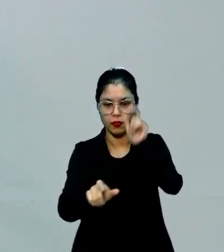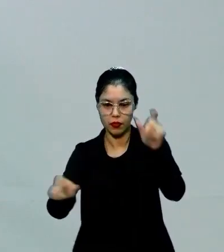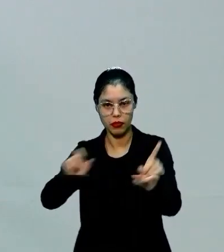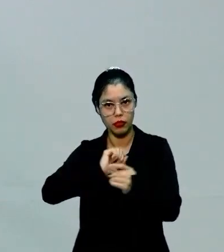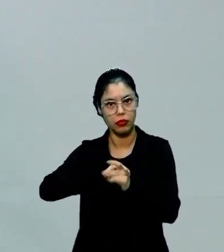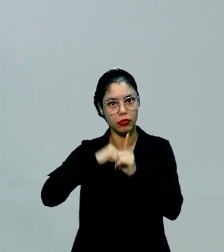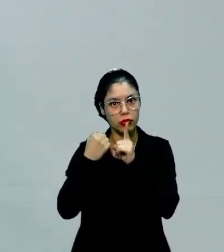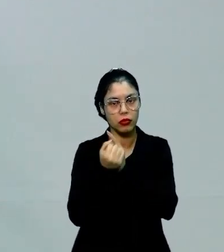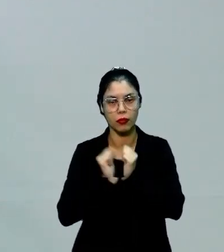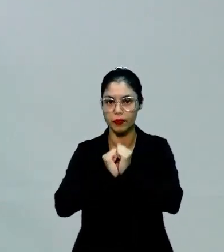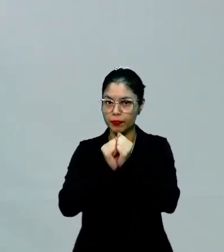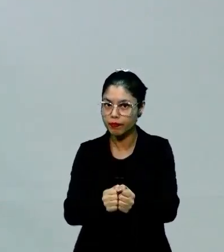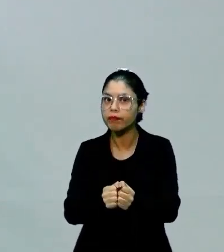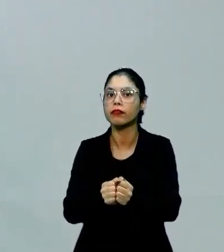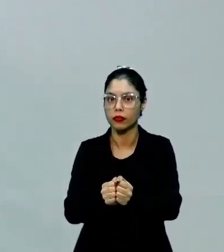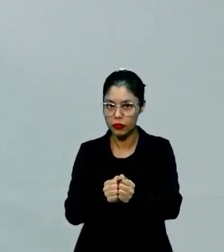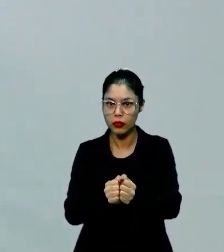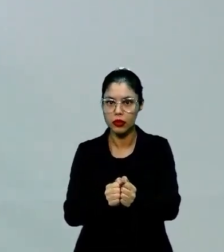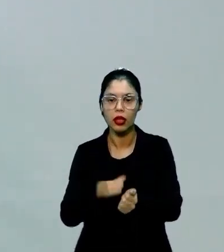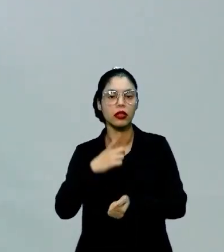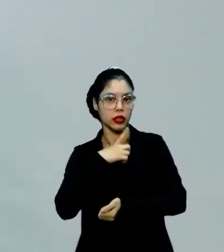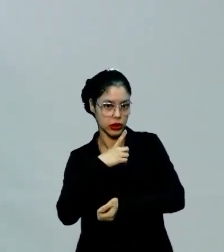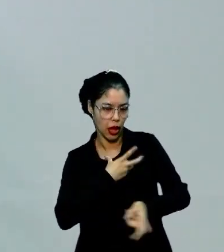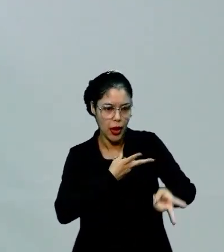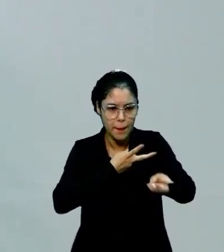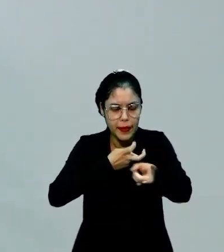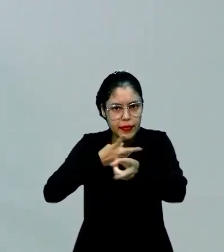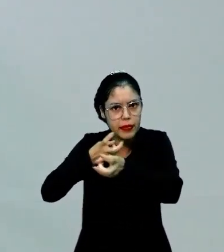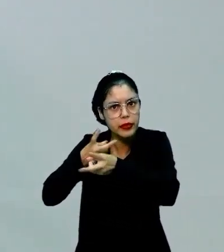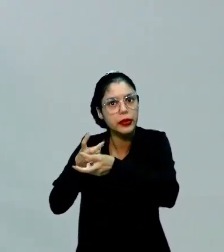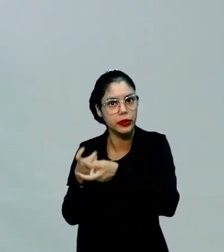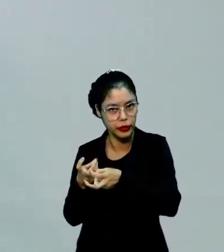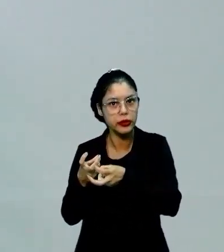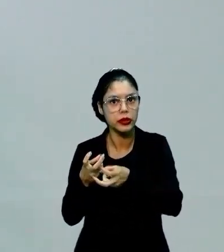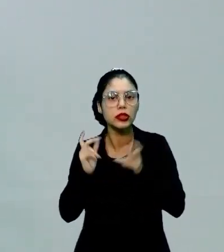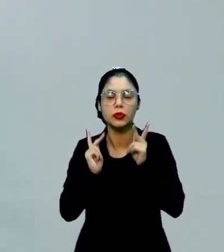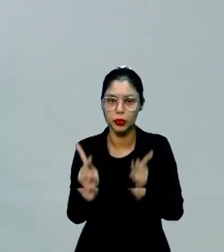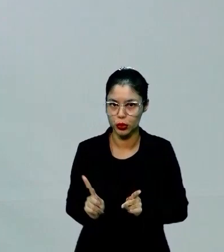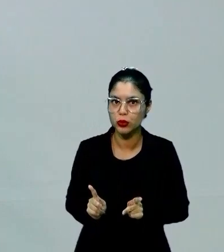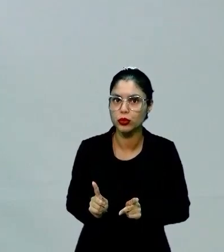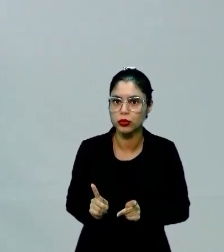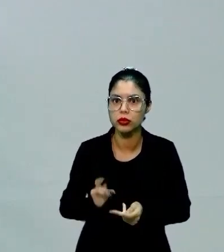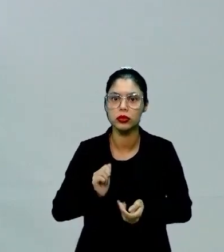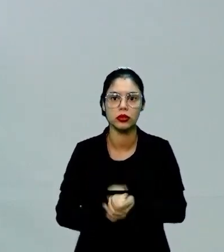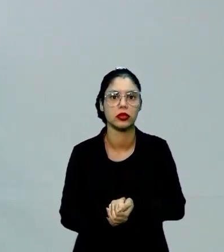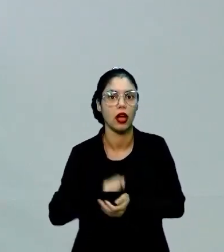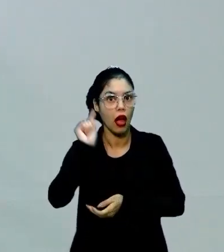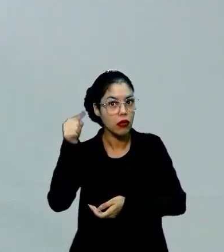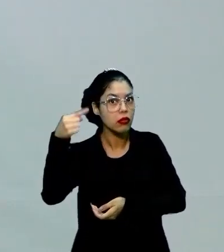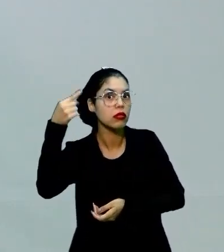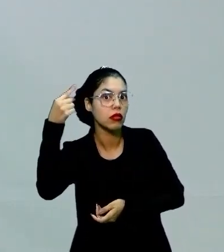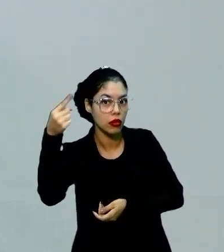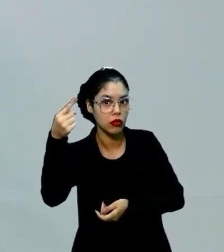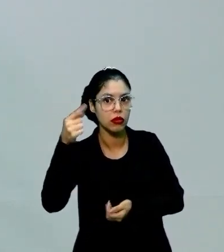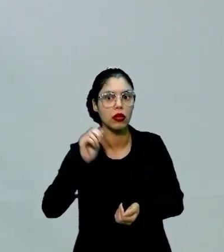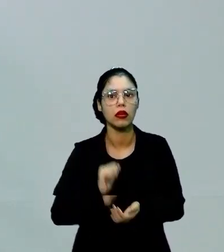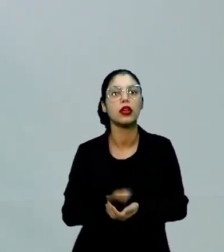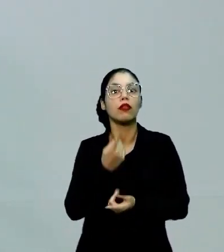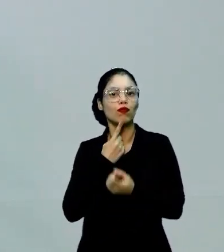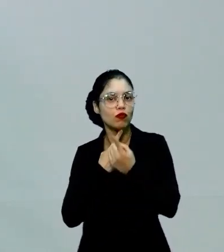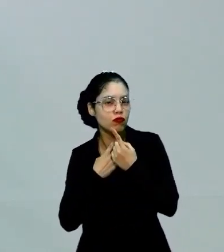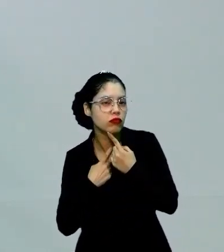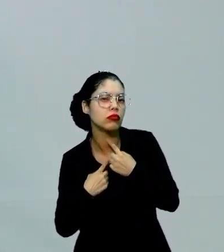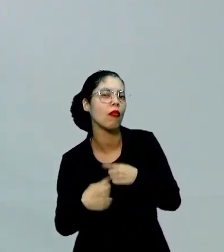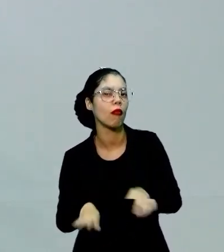a sociedade, há uma perspectiva de comportamento, aquilo que é